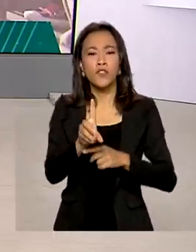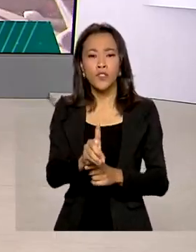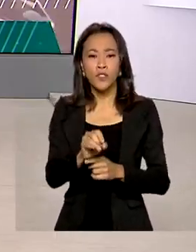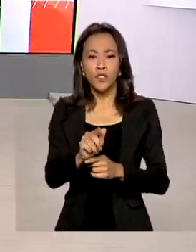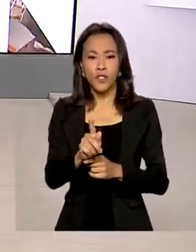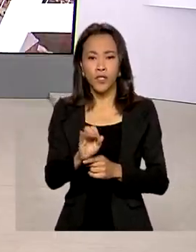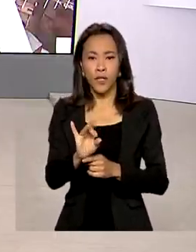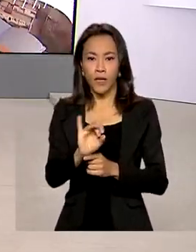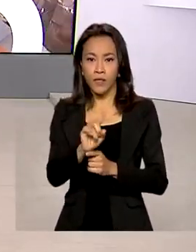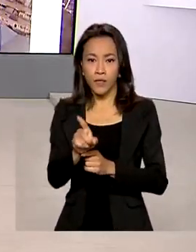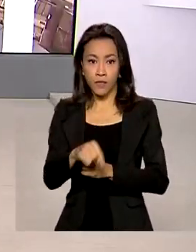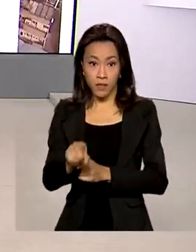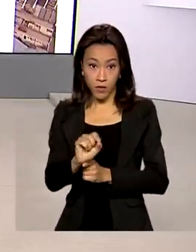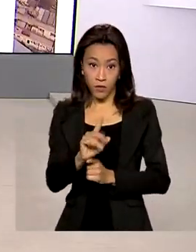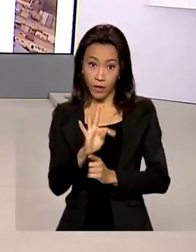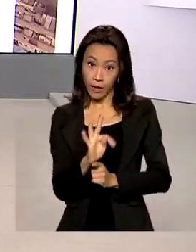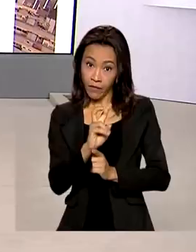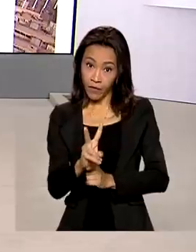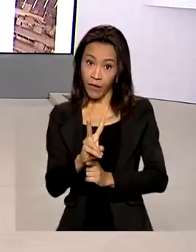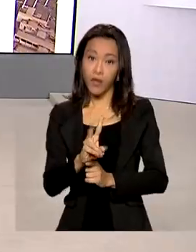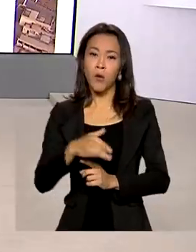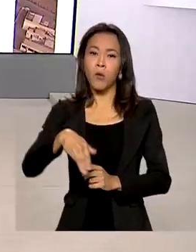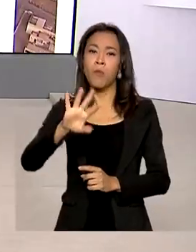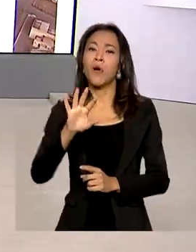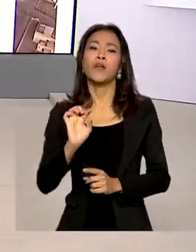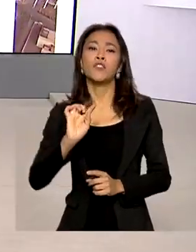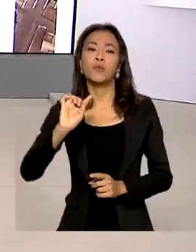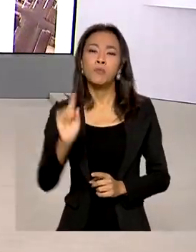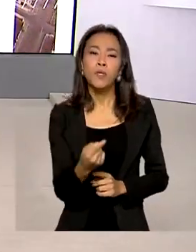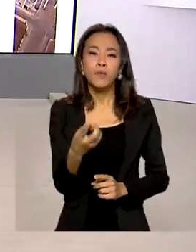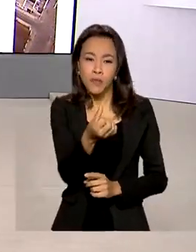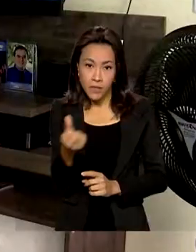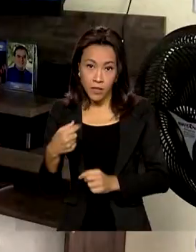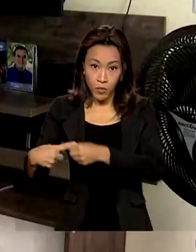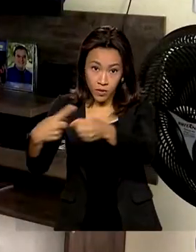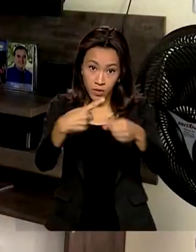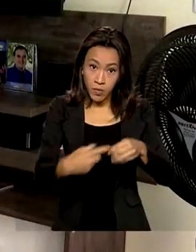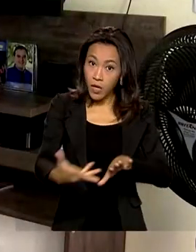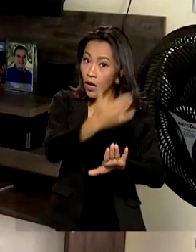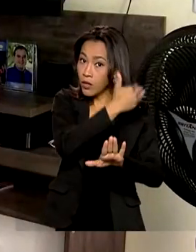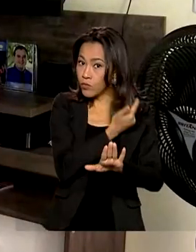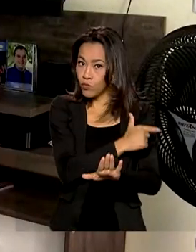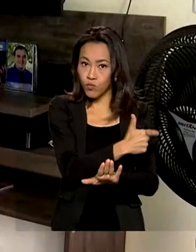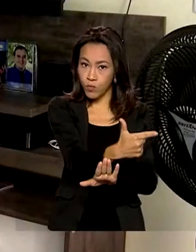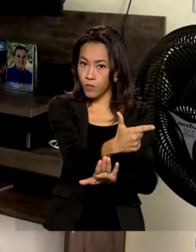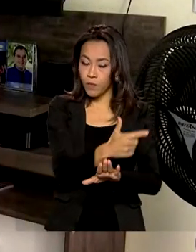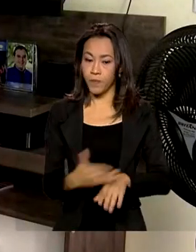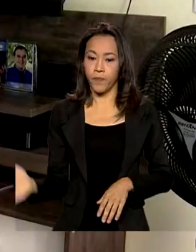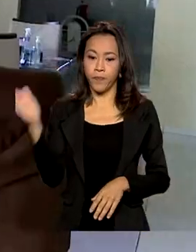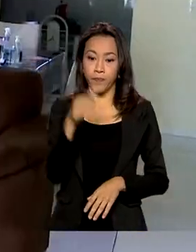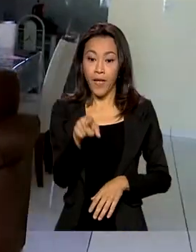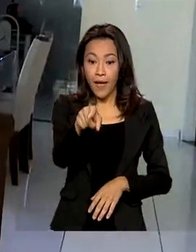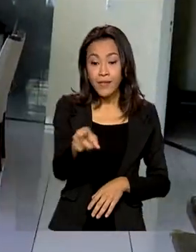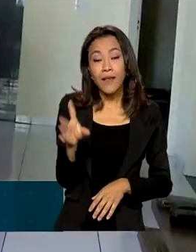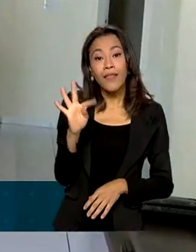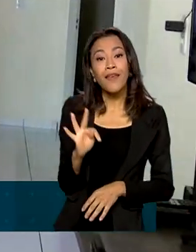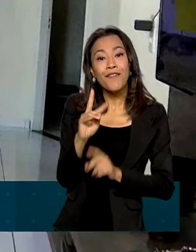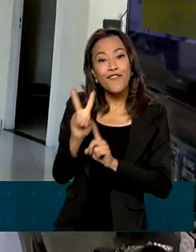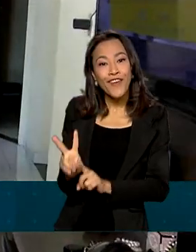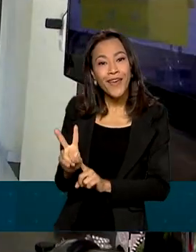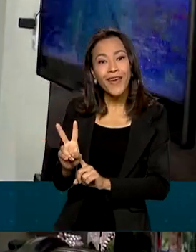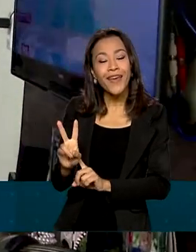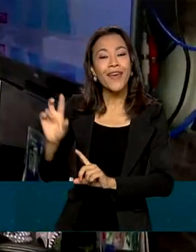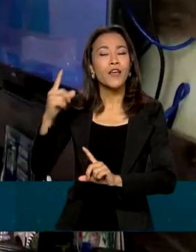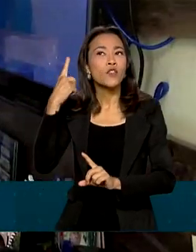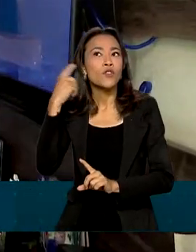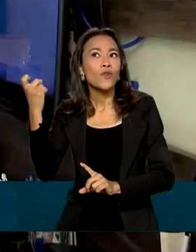1.600 municípios que contavam apenas com o sinal analógico. A TV digital proporciona qualidade de